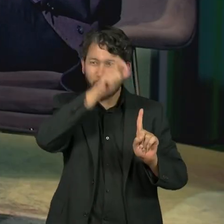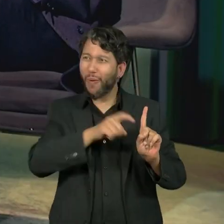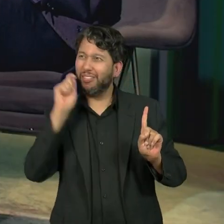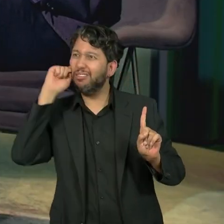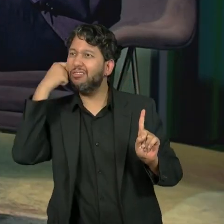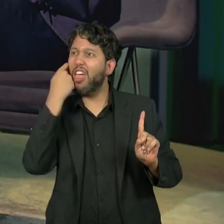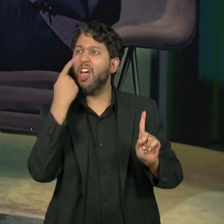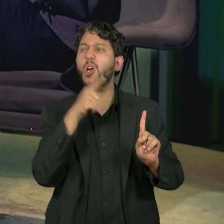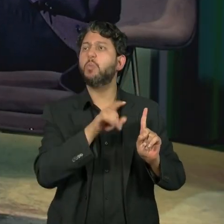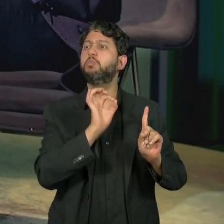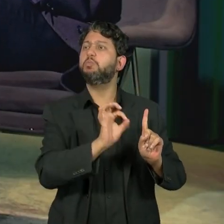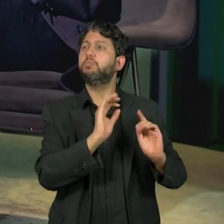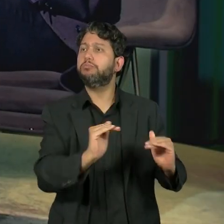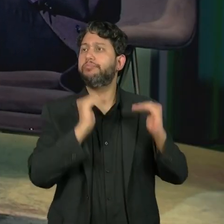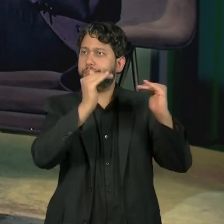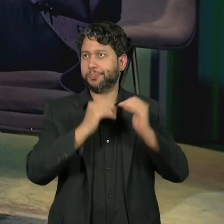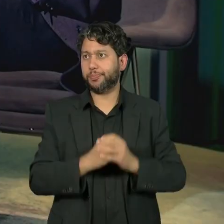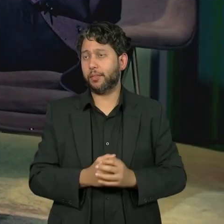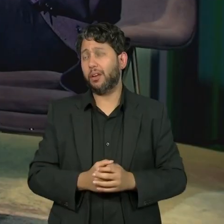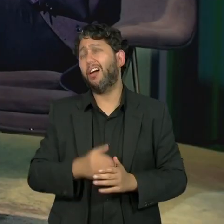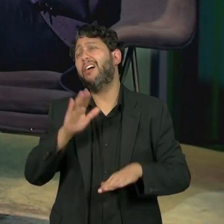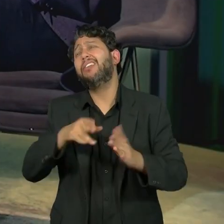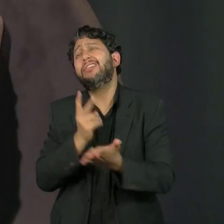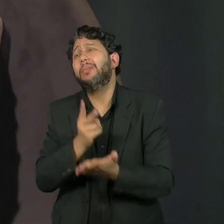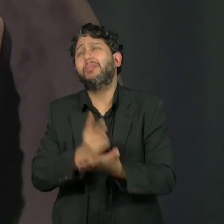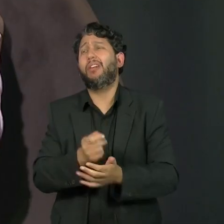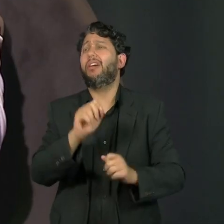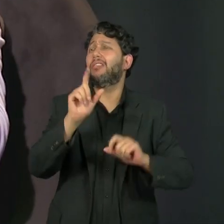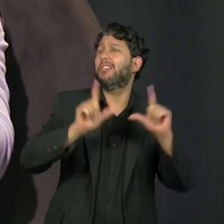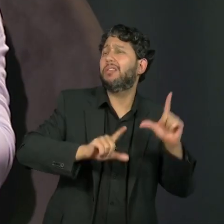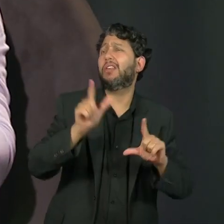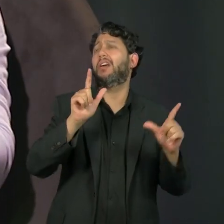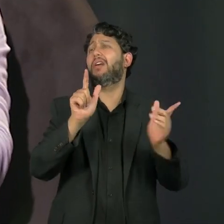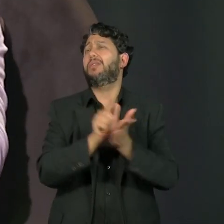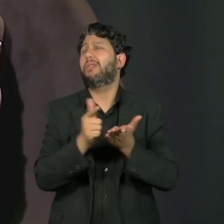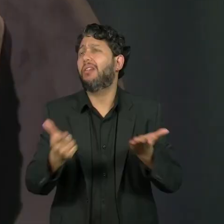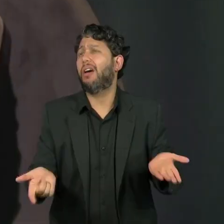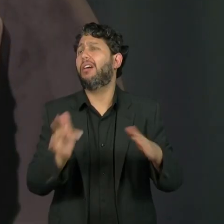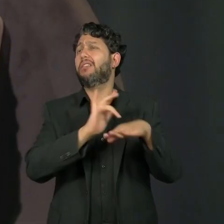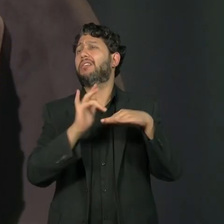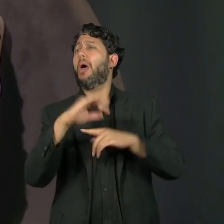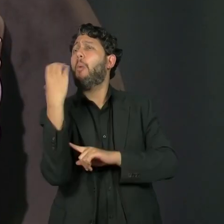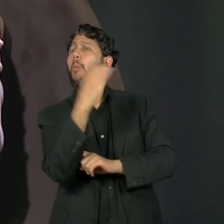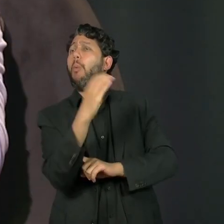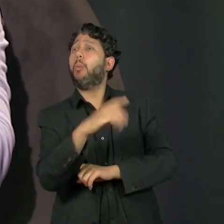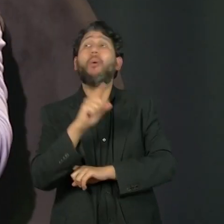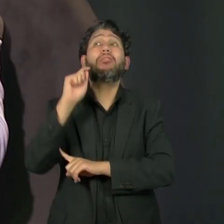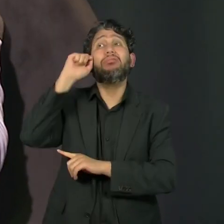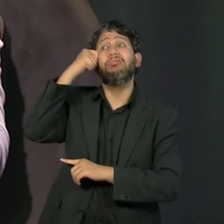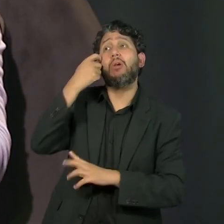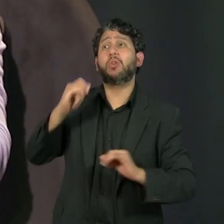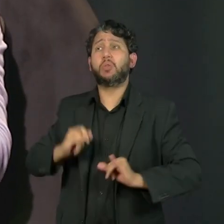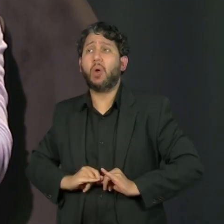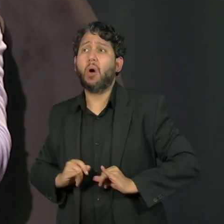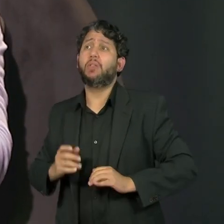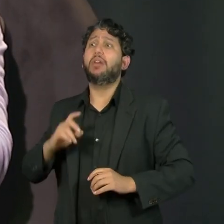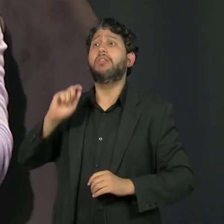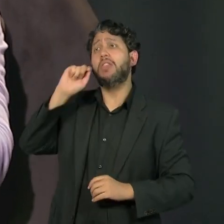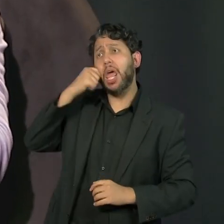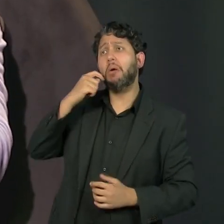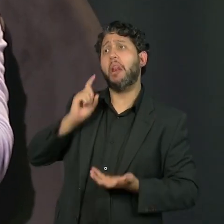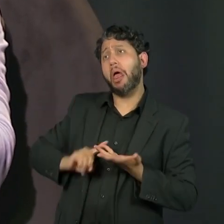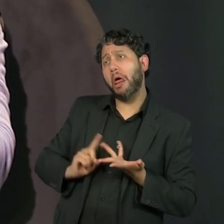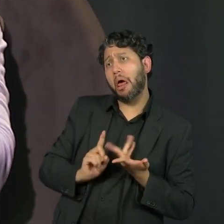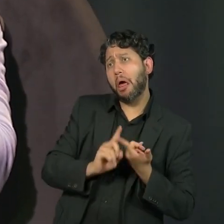uma narrativa de dor e sofrimento nas mídias sociais e nas redes e plataformas sobre negros. É importante contar essas